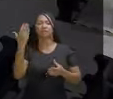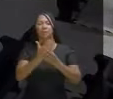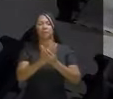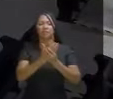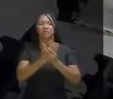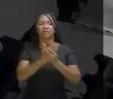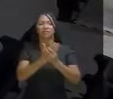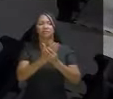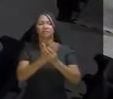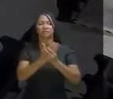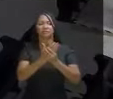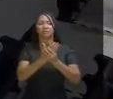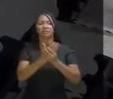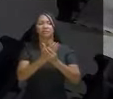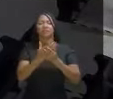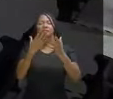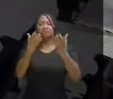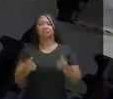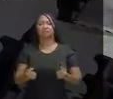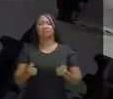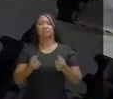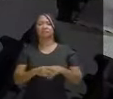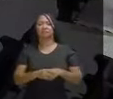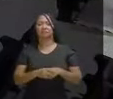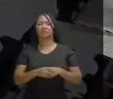plenário. Vossa Excelência permitir,